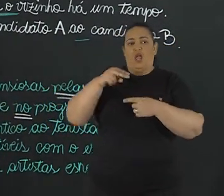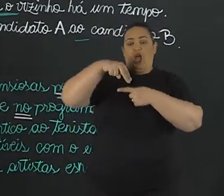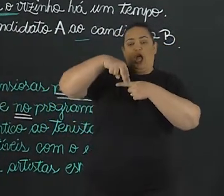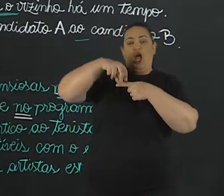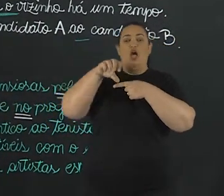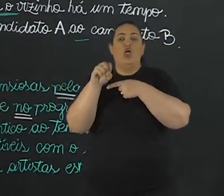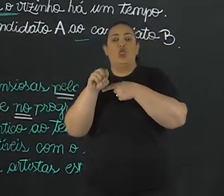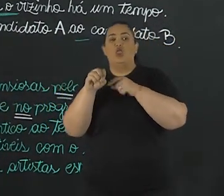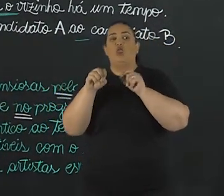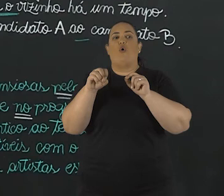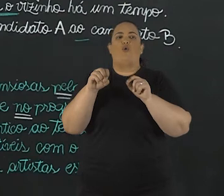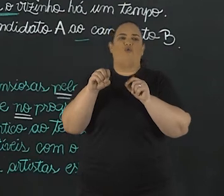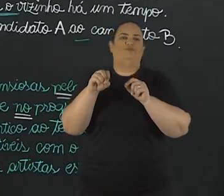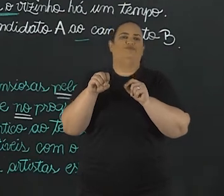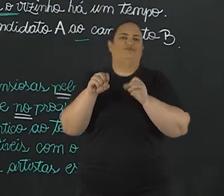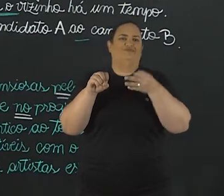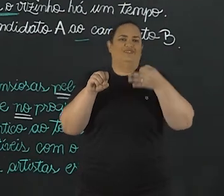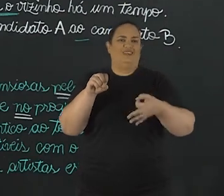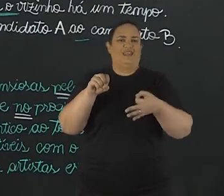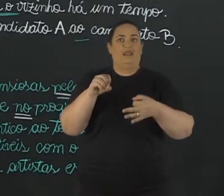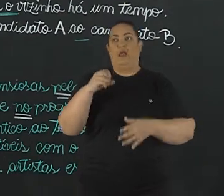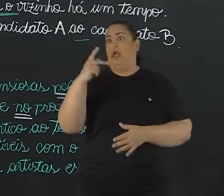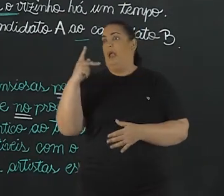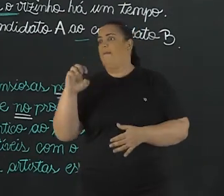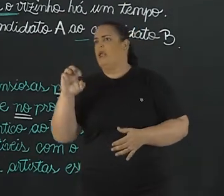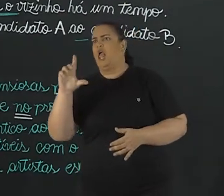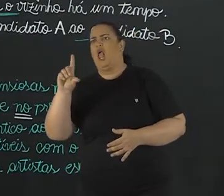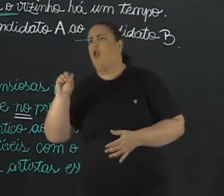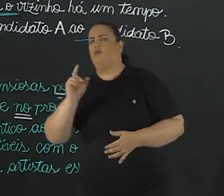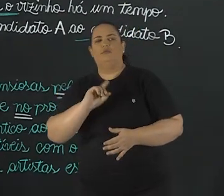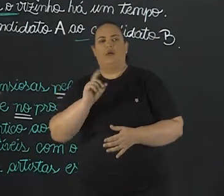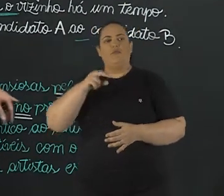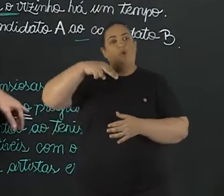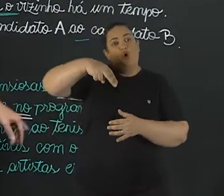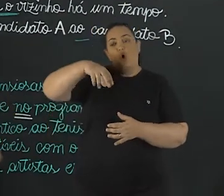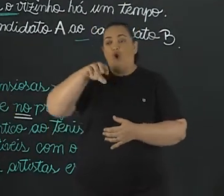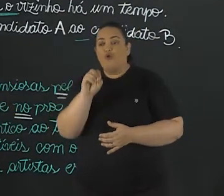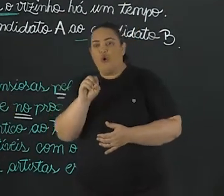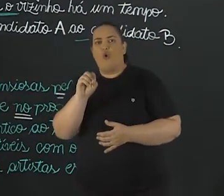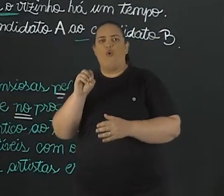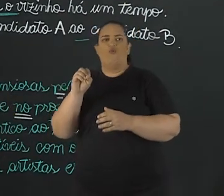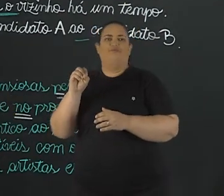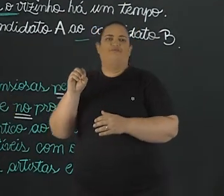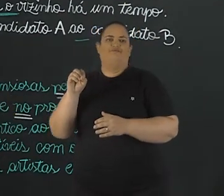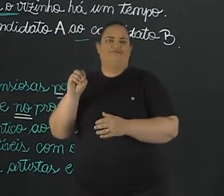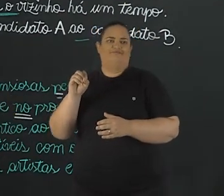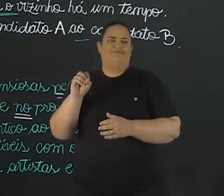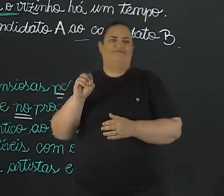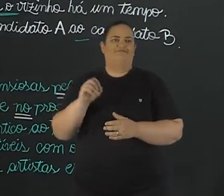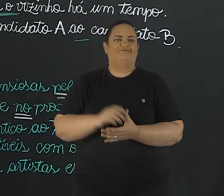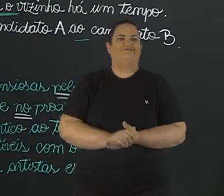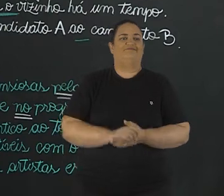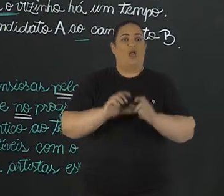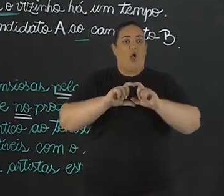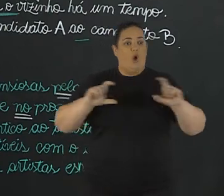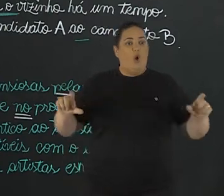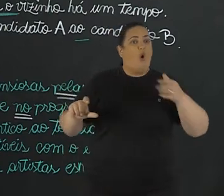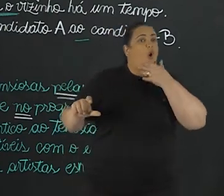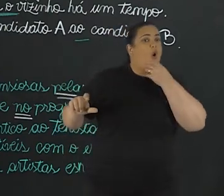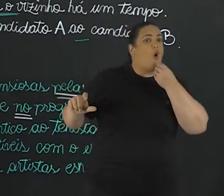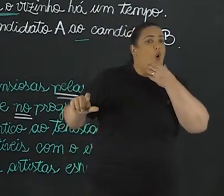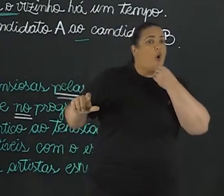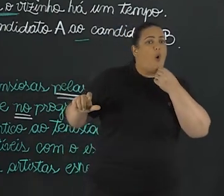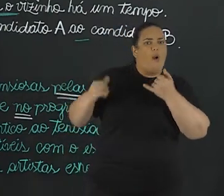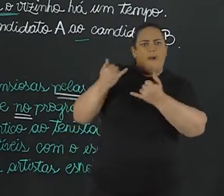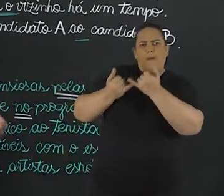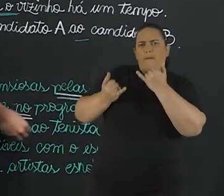nesse caso, nós temos uma combinação também da preposição em com o artigo o, que forma o no. O rapaz era